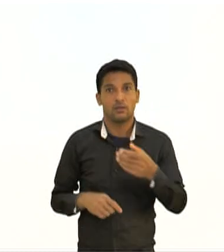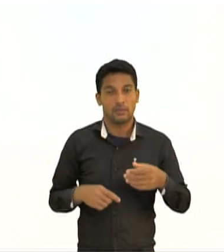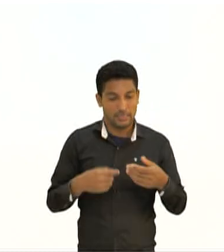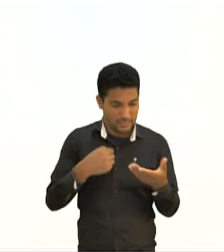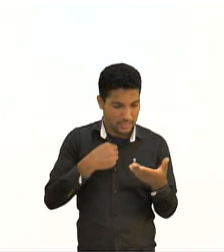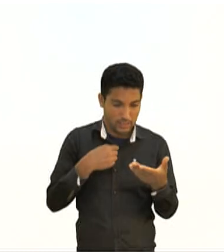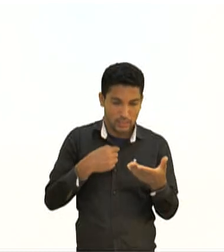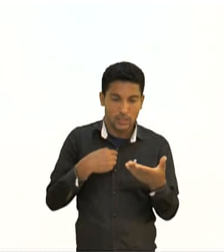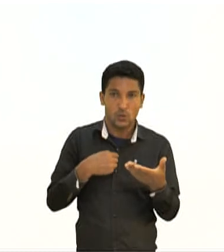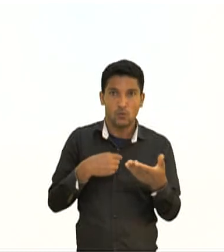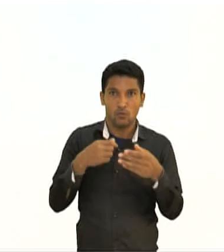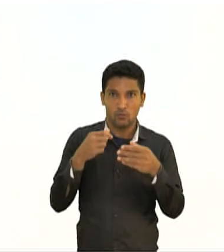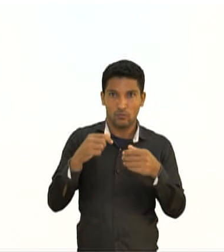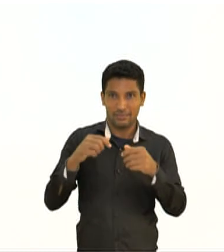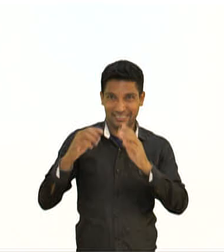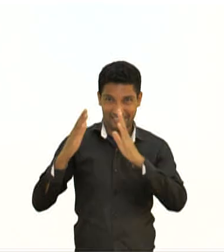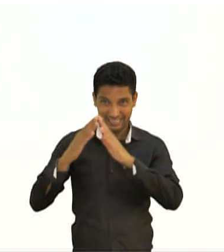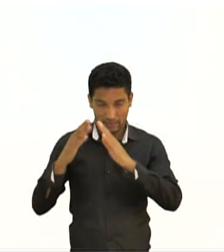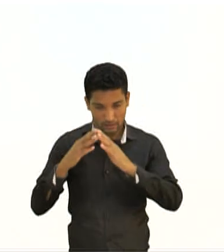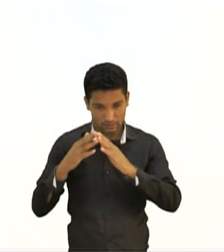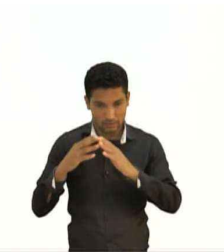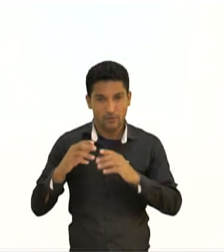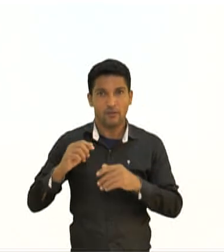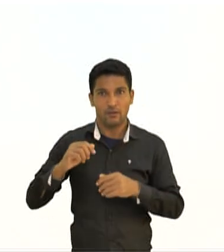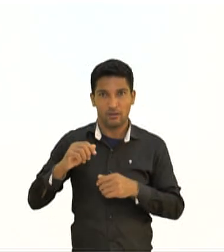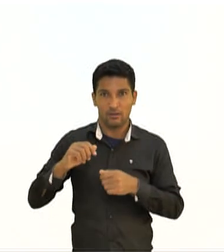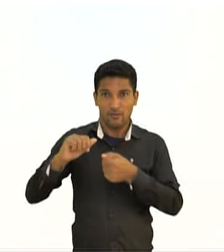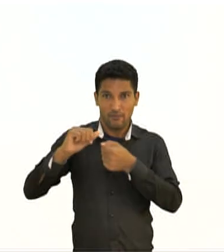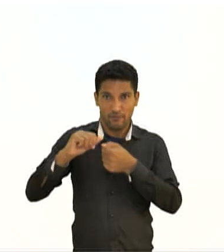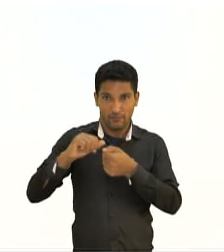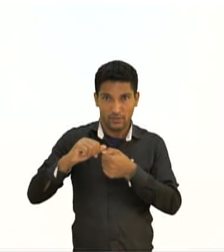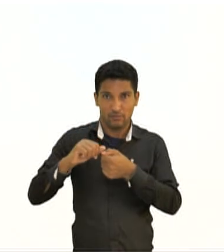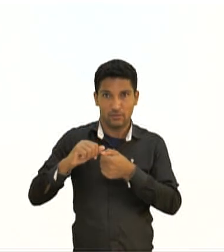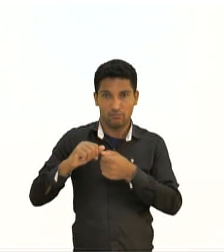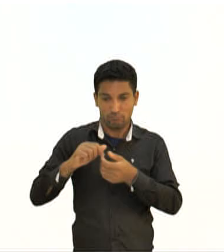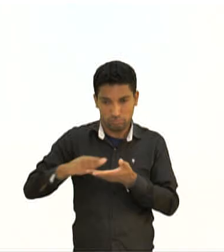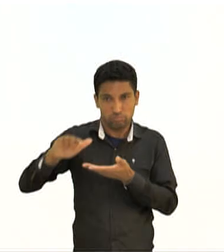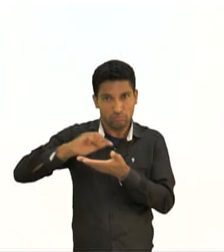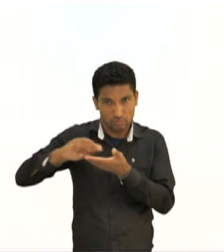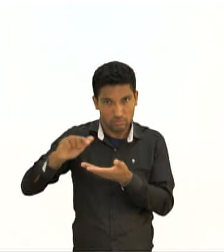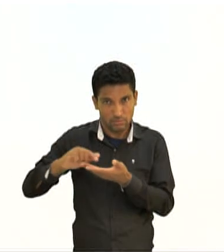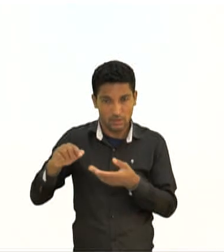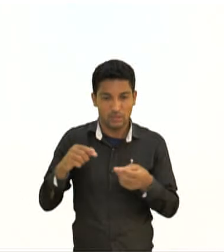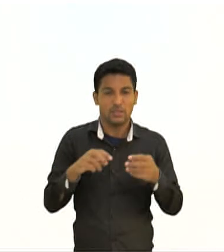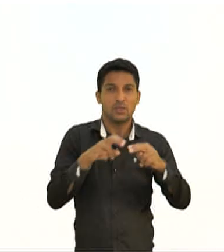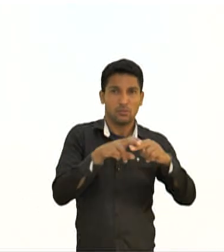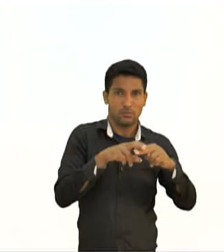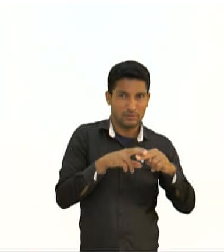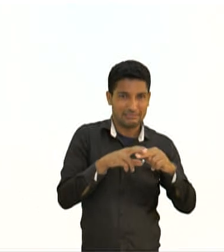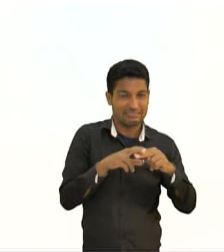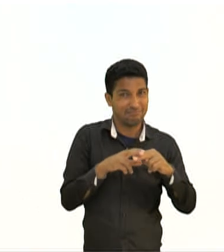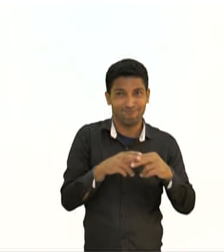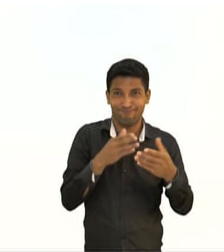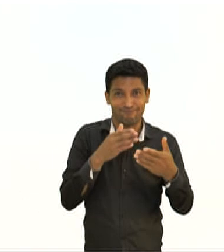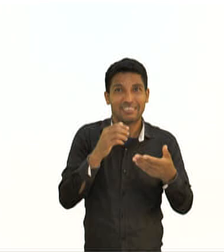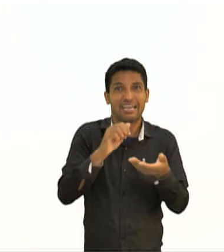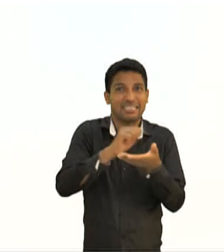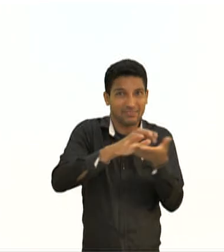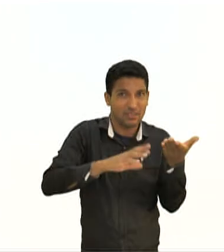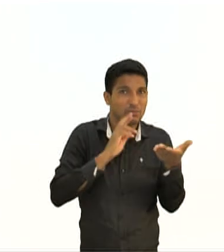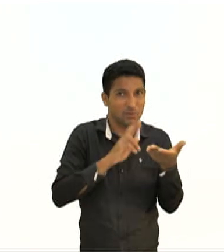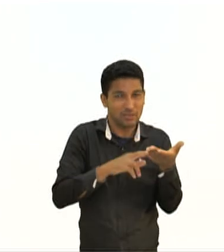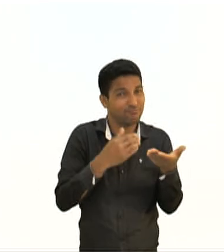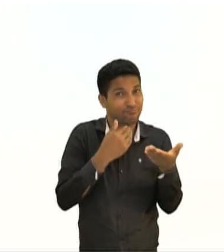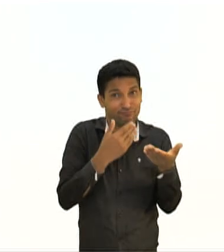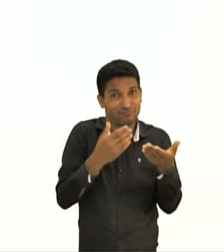conseguindo realizar algumas avaliações impressas, pois não pude ir até a escola na data agendada para buscá-las. Solicito